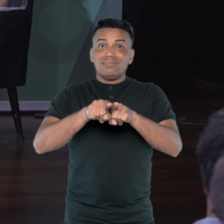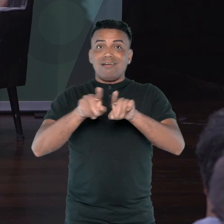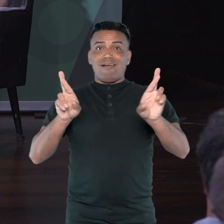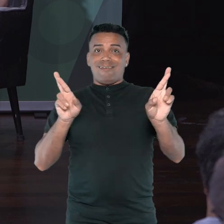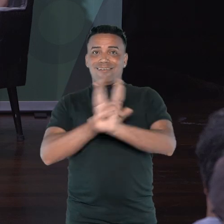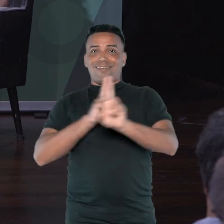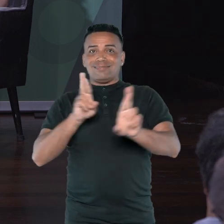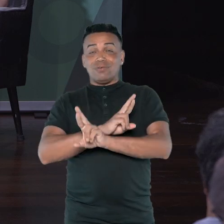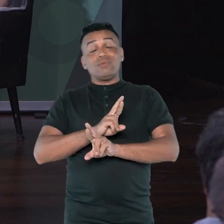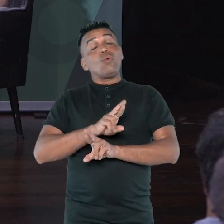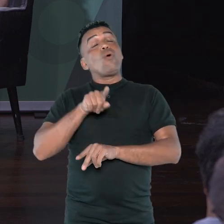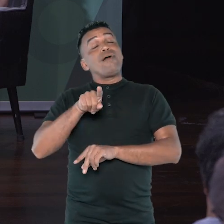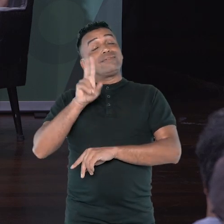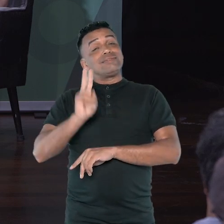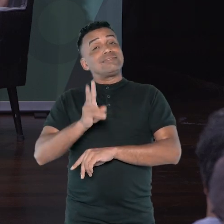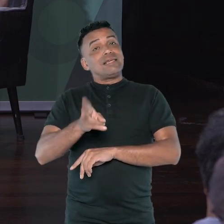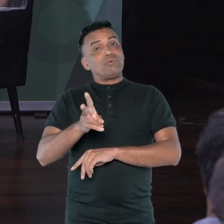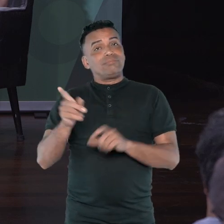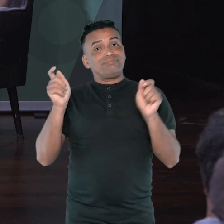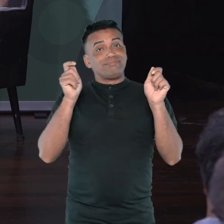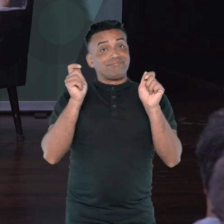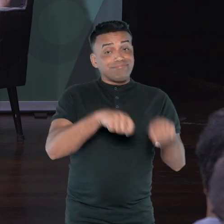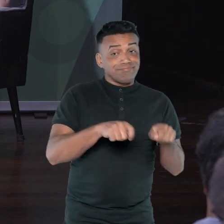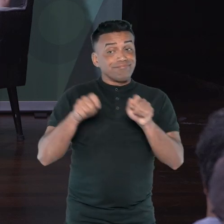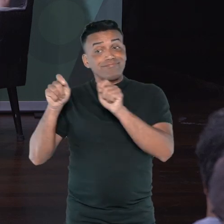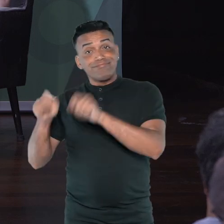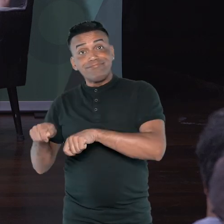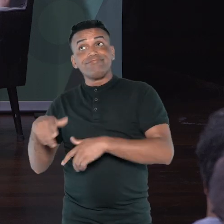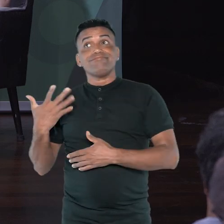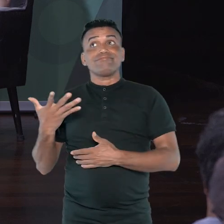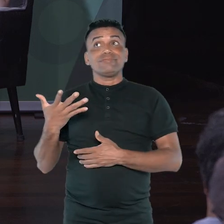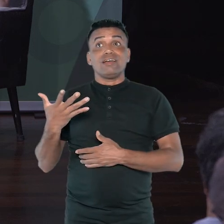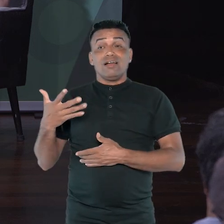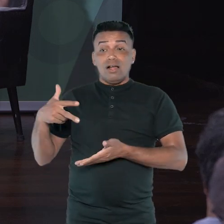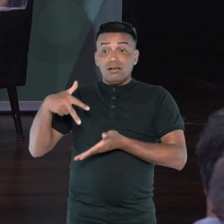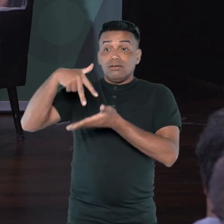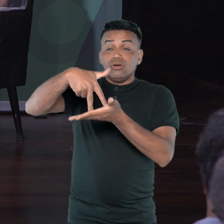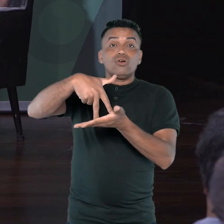relações, o que está em jogo é sempre a possibilidade de ocupar o